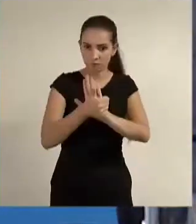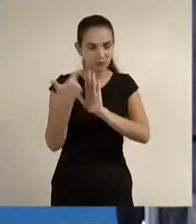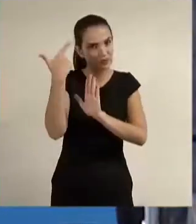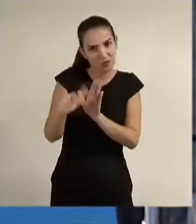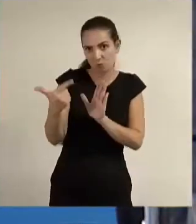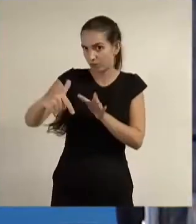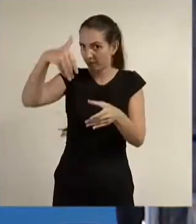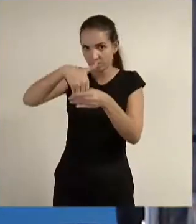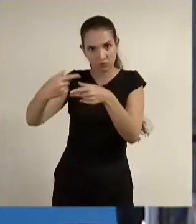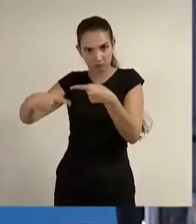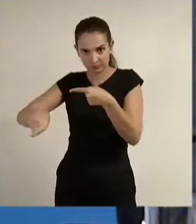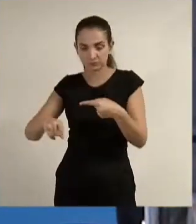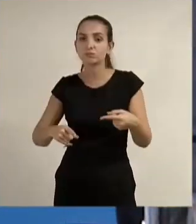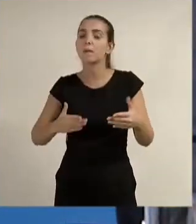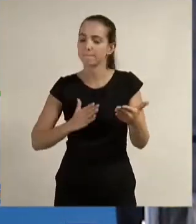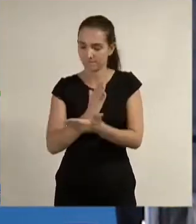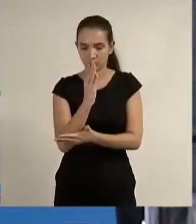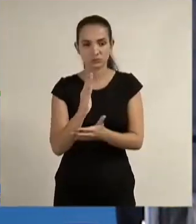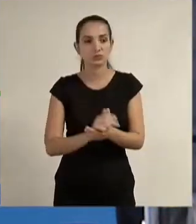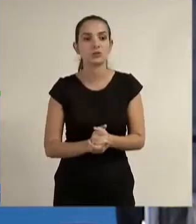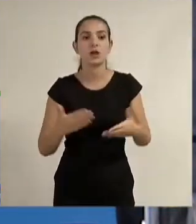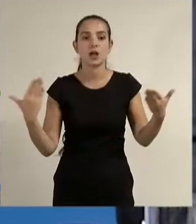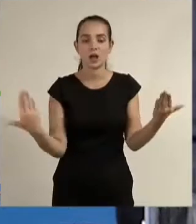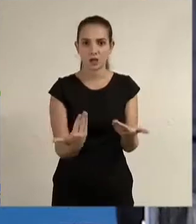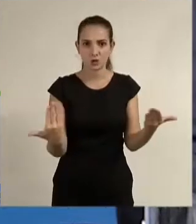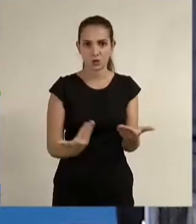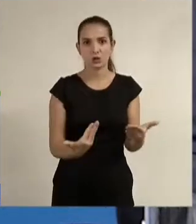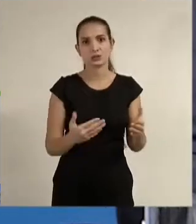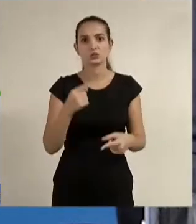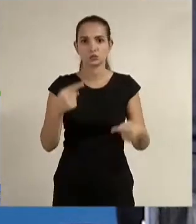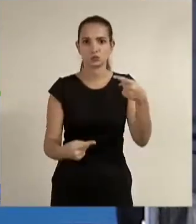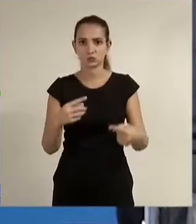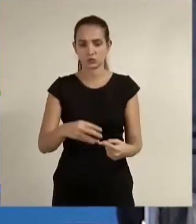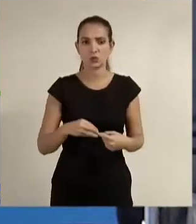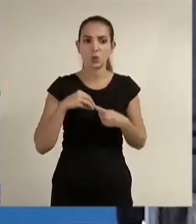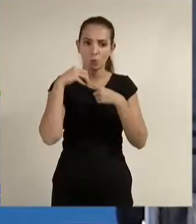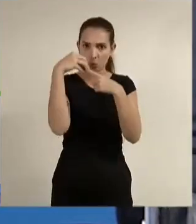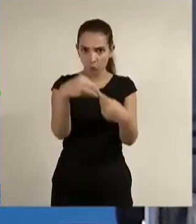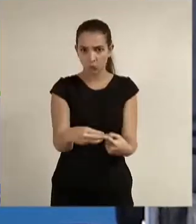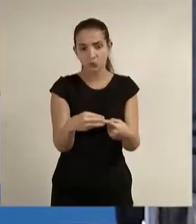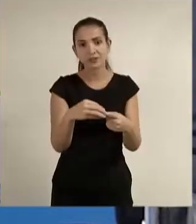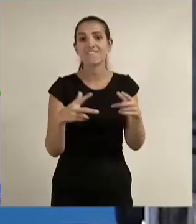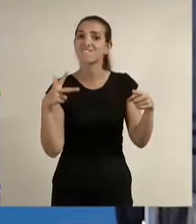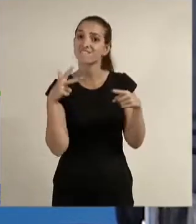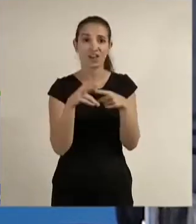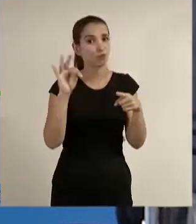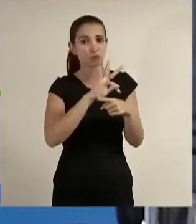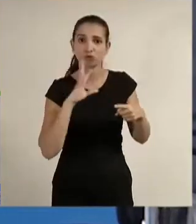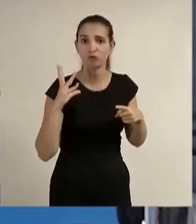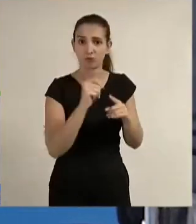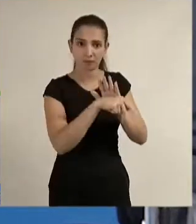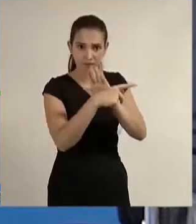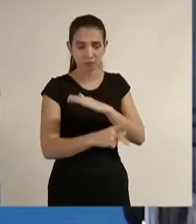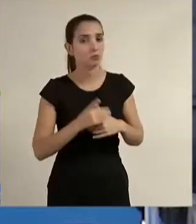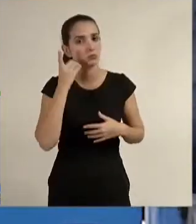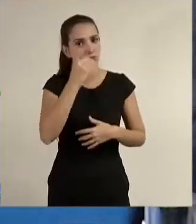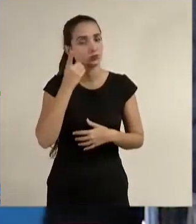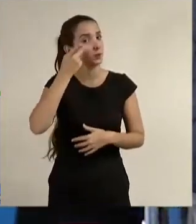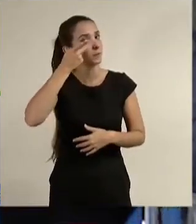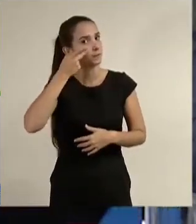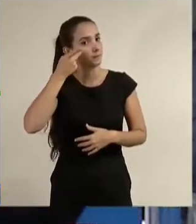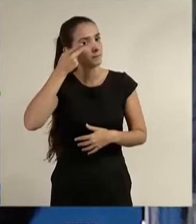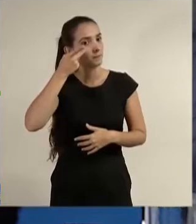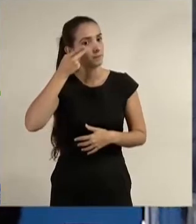ao expediente. Em discussão única e votação nominal. Veto total, projeto 119/18, de autoria do deputado Paulo